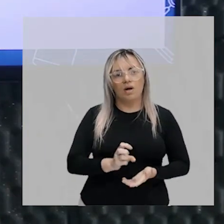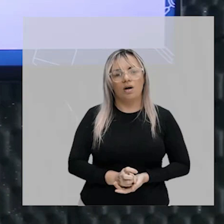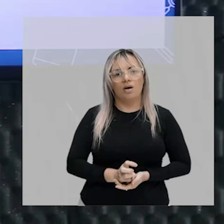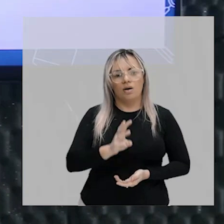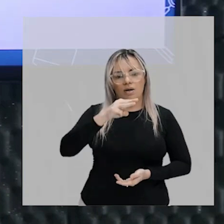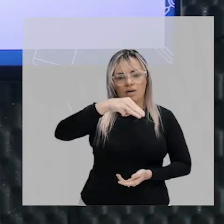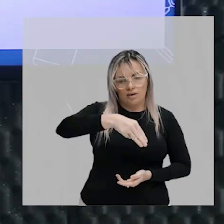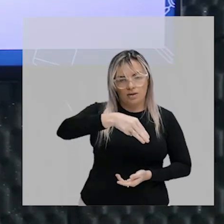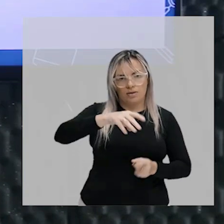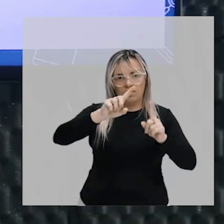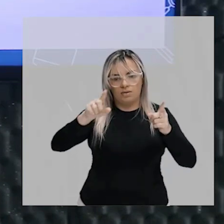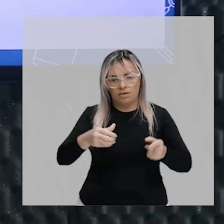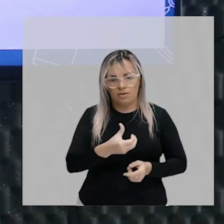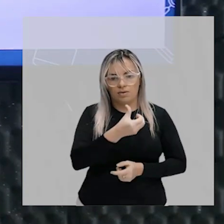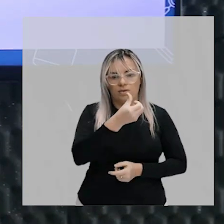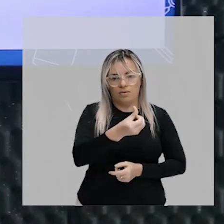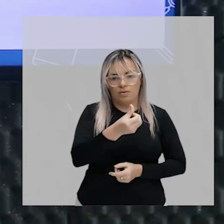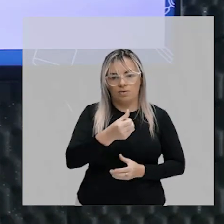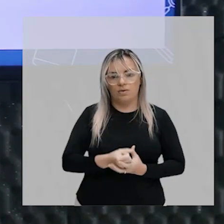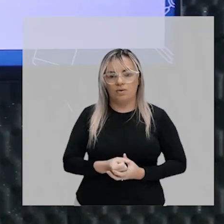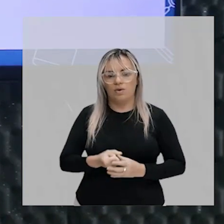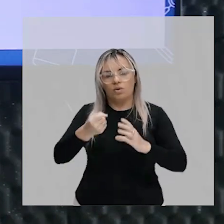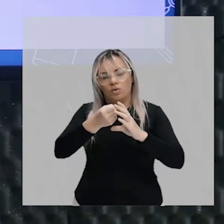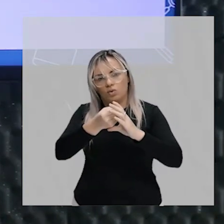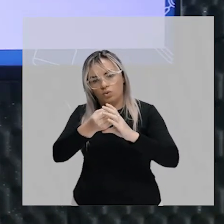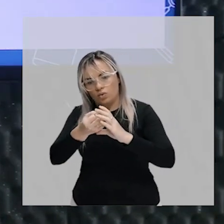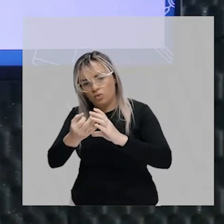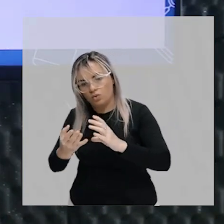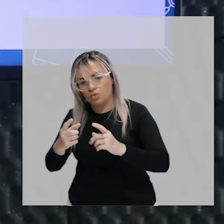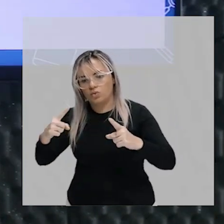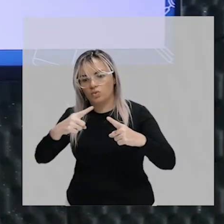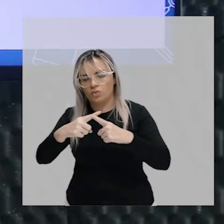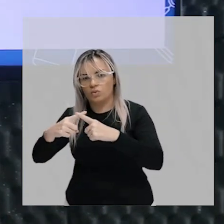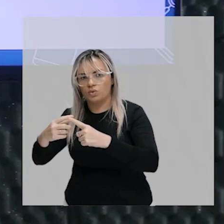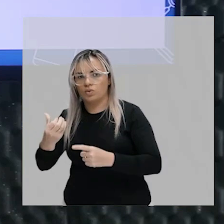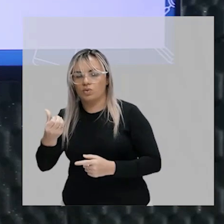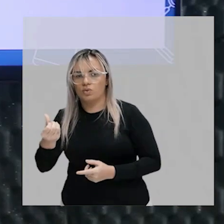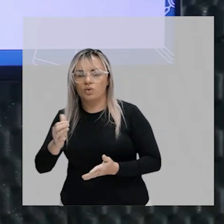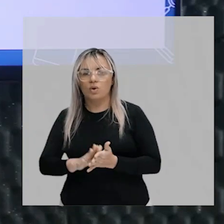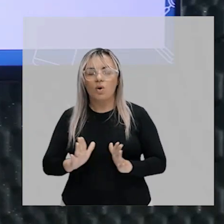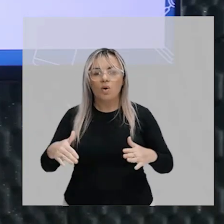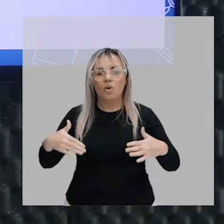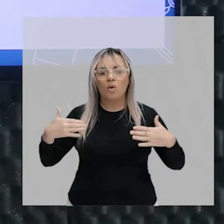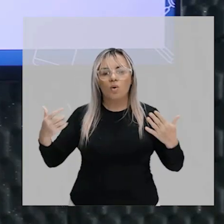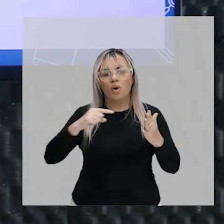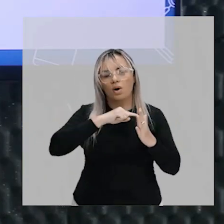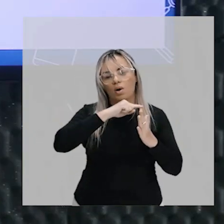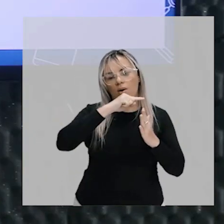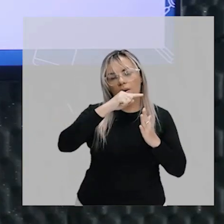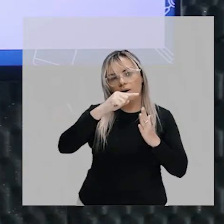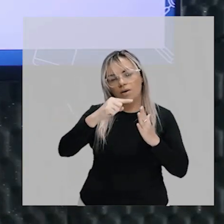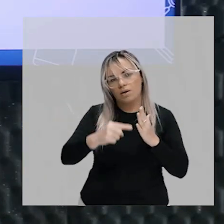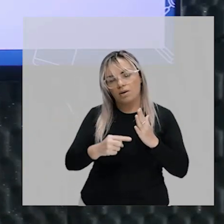de 6 que é obviamente o conjunto dos múltiplos de 6 Então quais os elementos desse